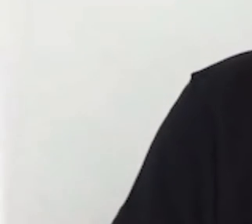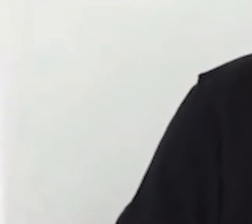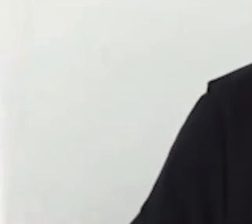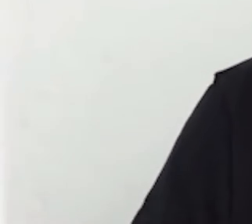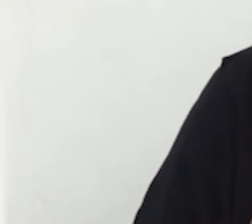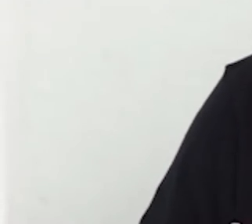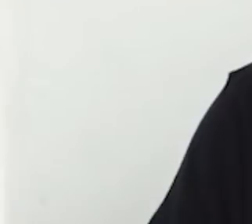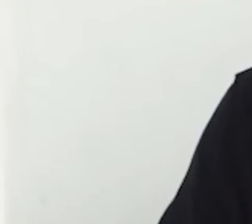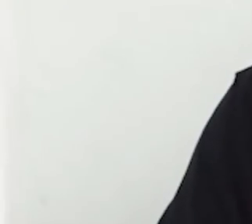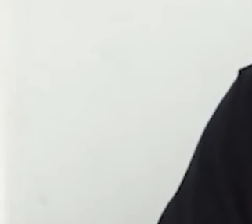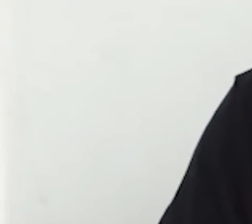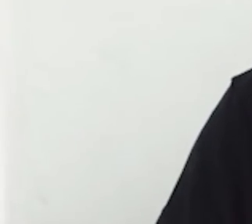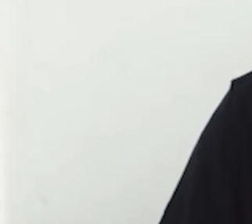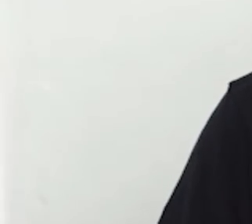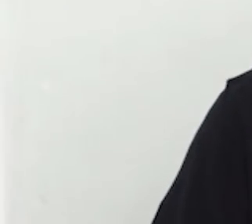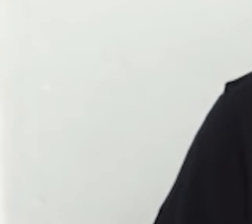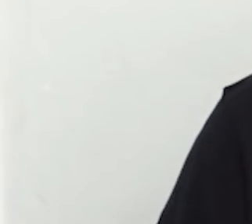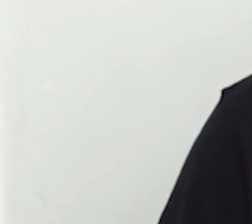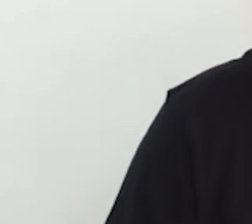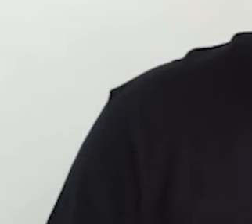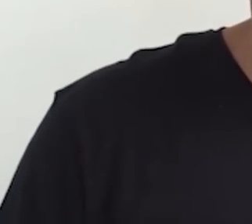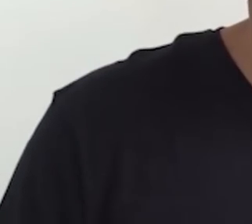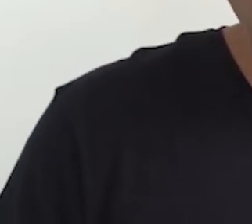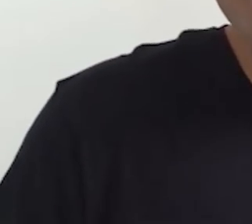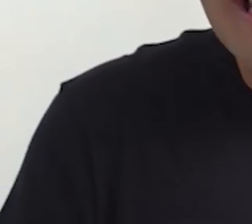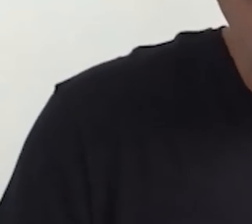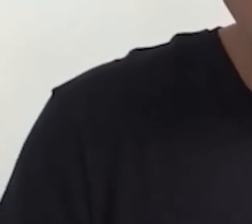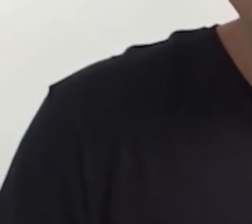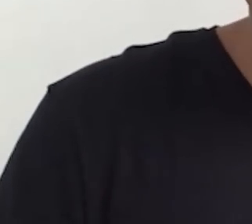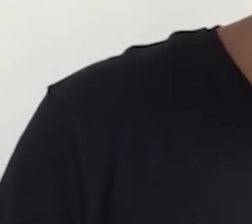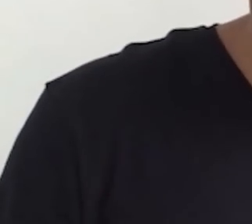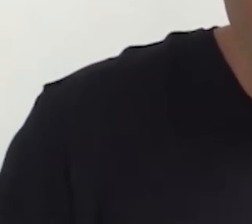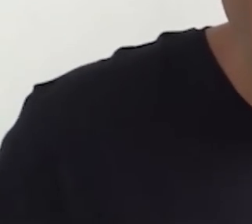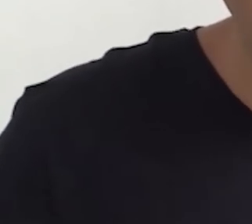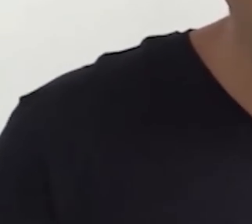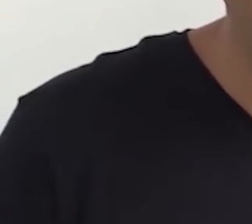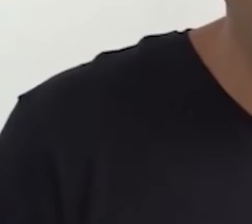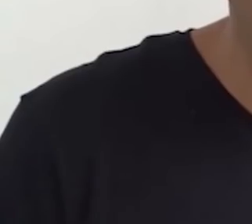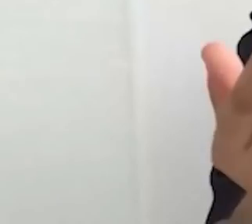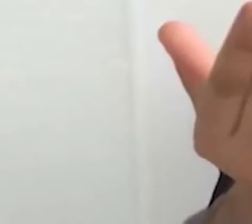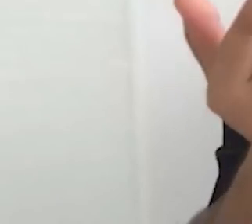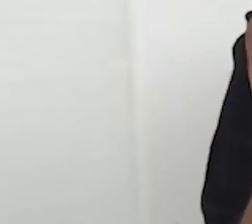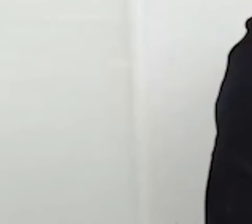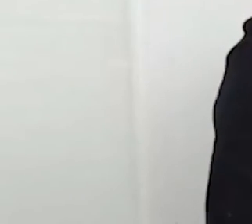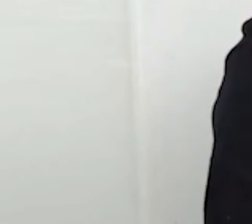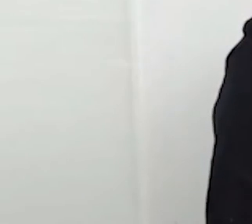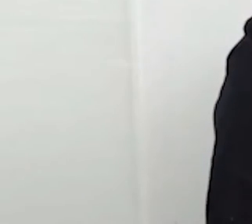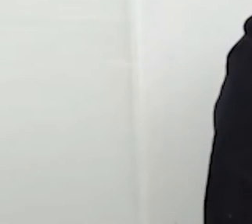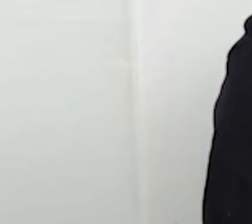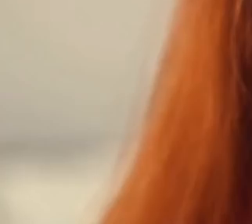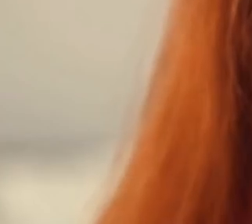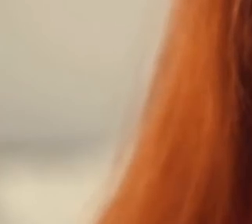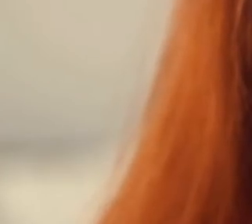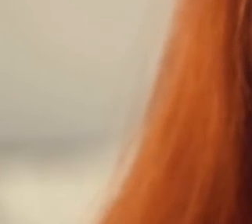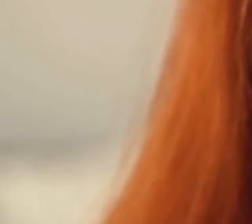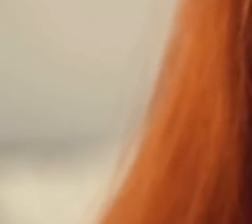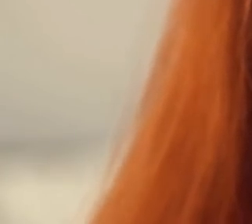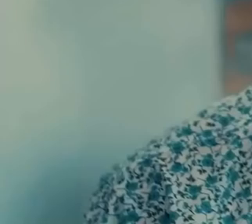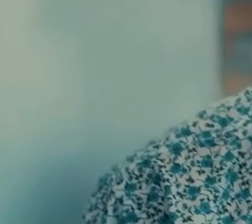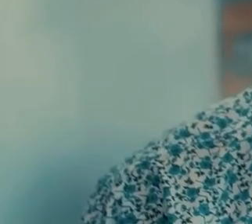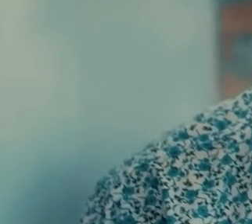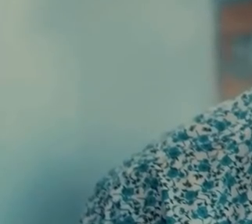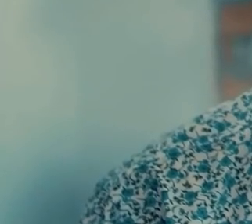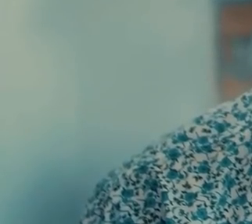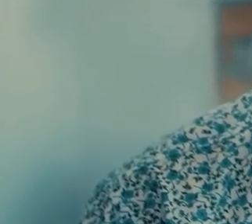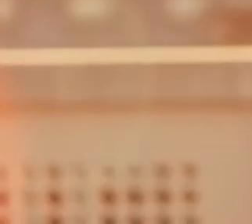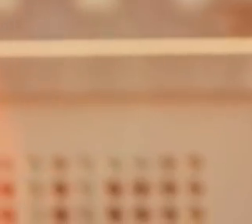Ah, e tem mais um monte de agradinhos para quem traz o seu número aqui, ó, pro chip da Bitcom. Vem! O que